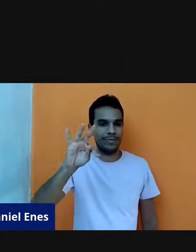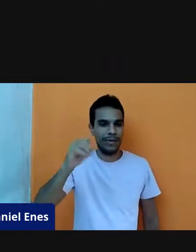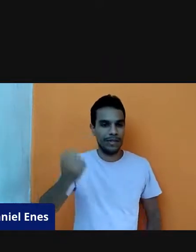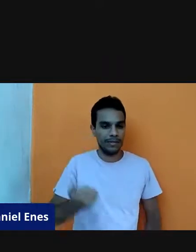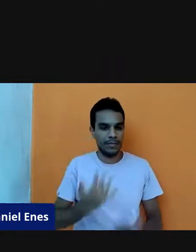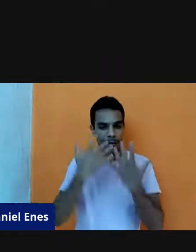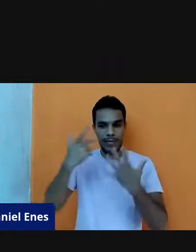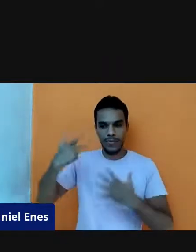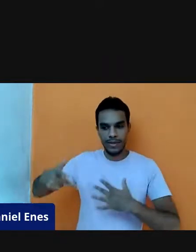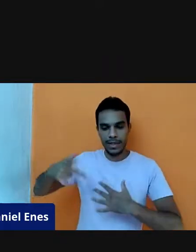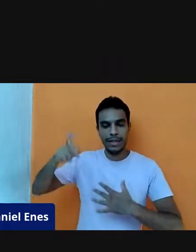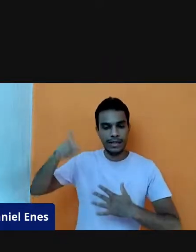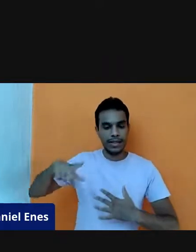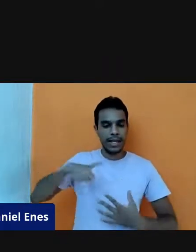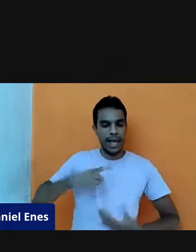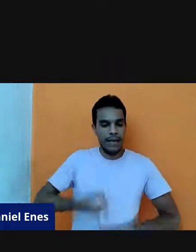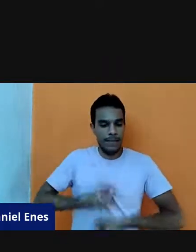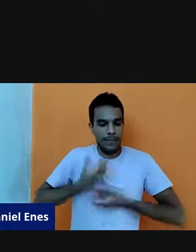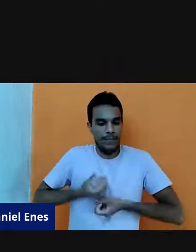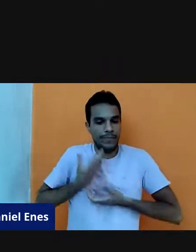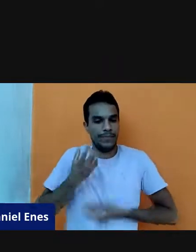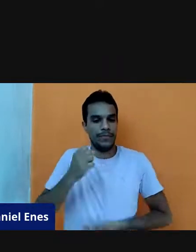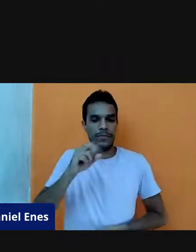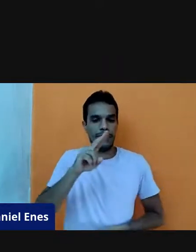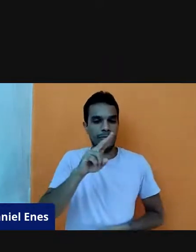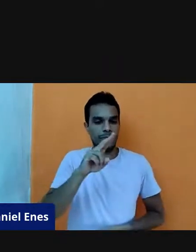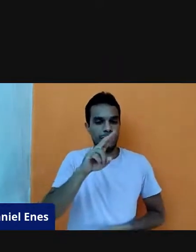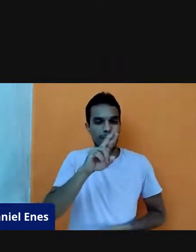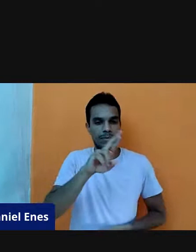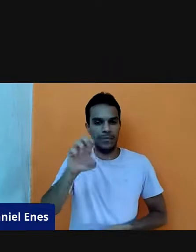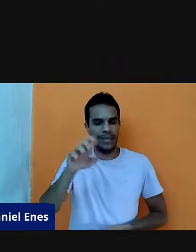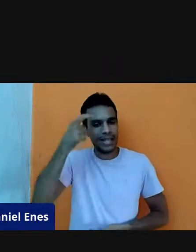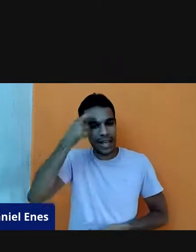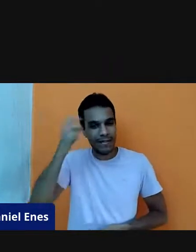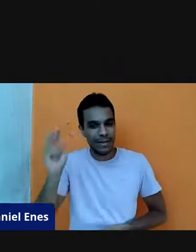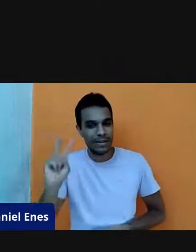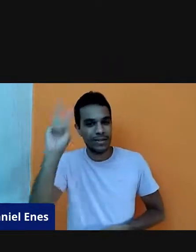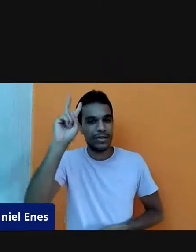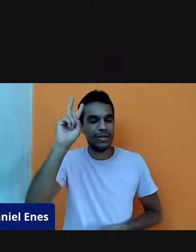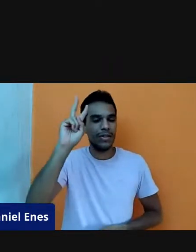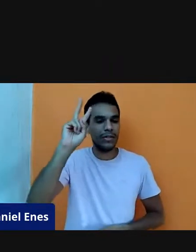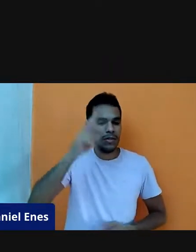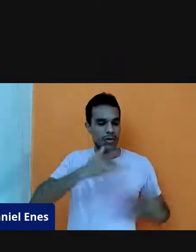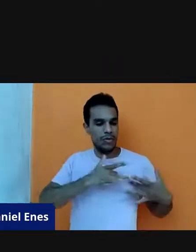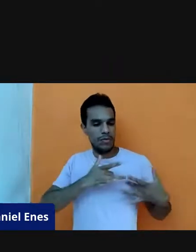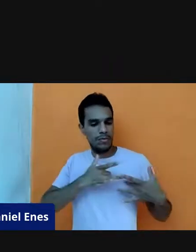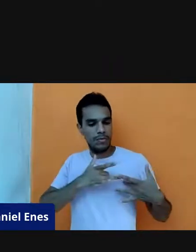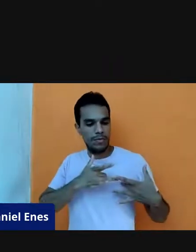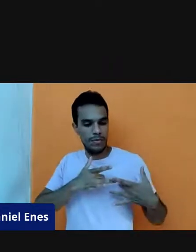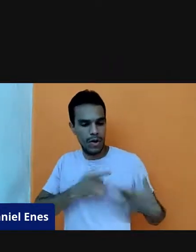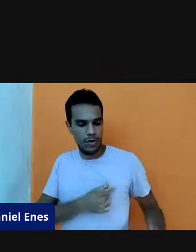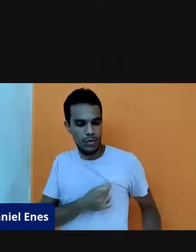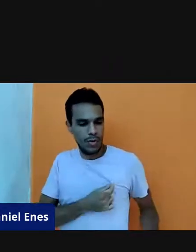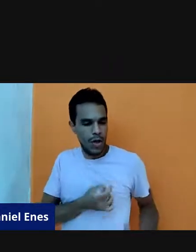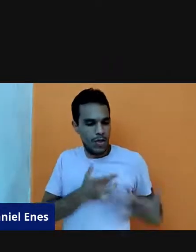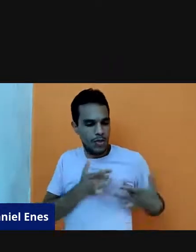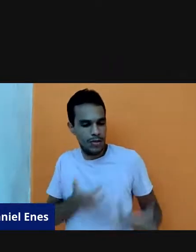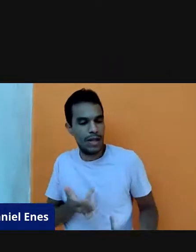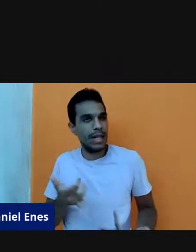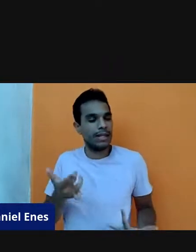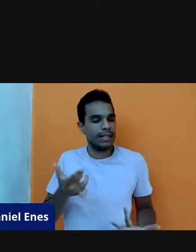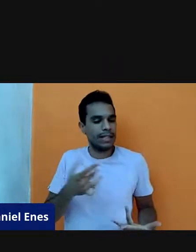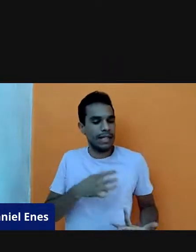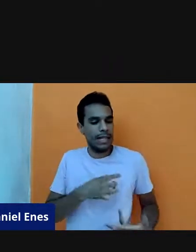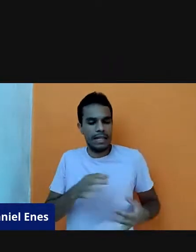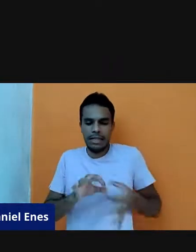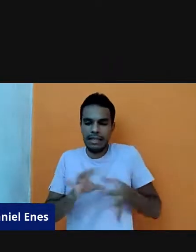na poesia? Valorização do inconsciente, espontaneidade, né, livre pensamento, tudo